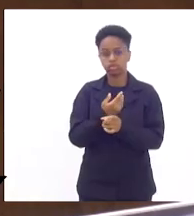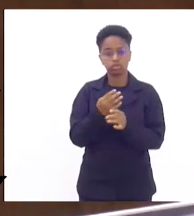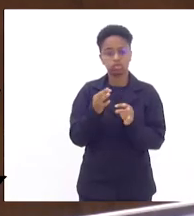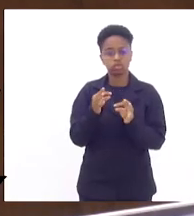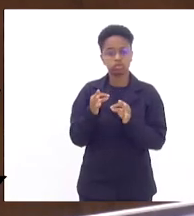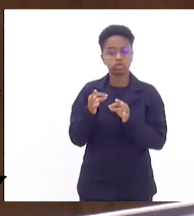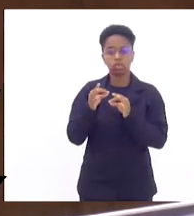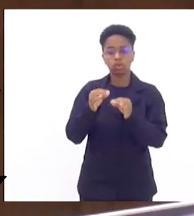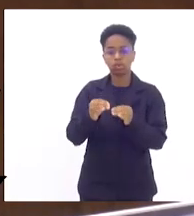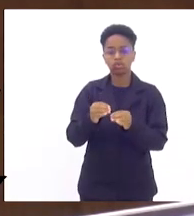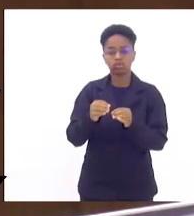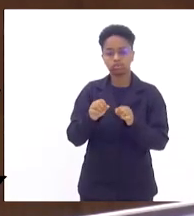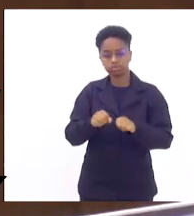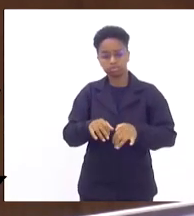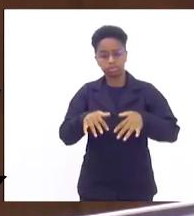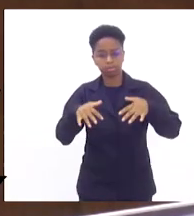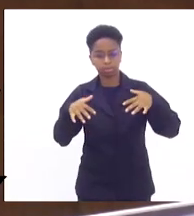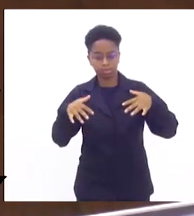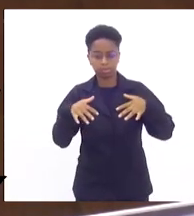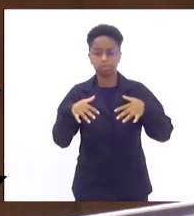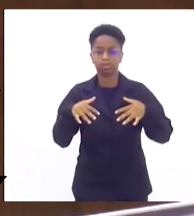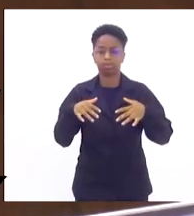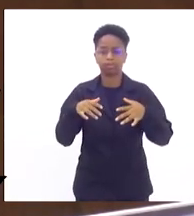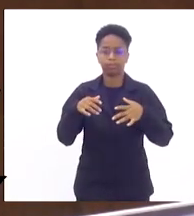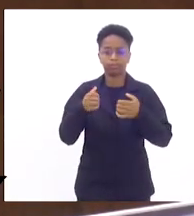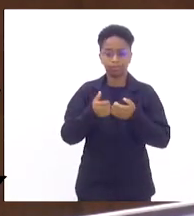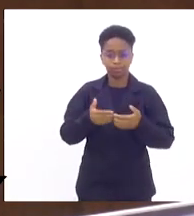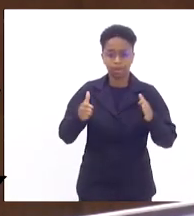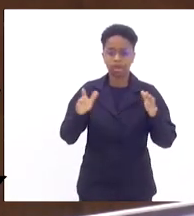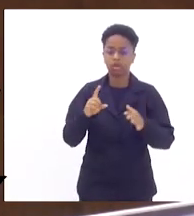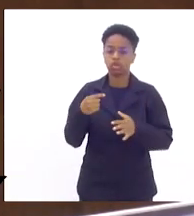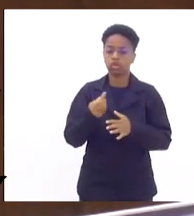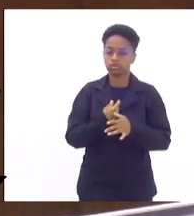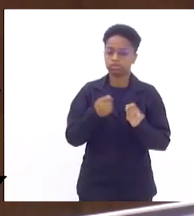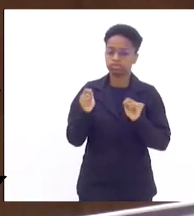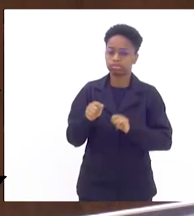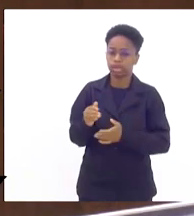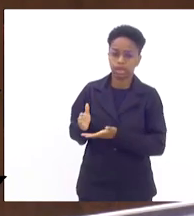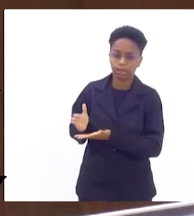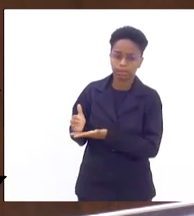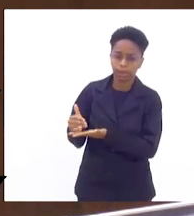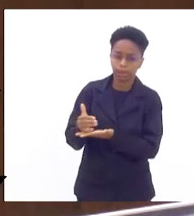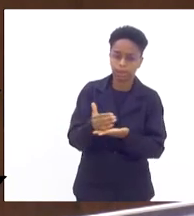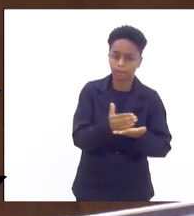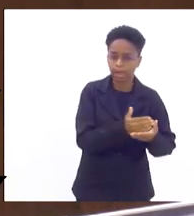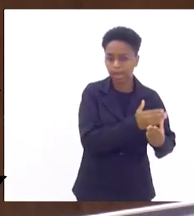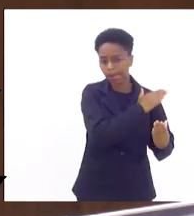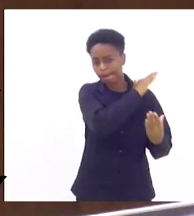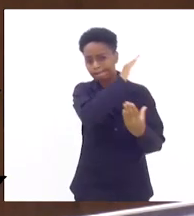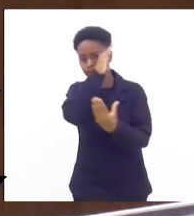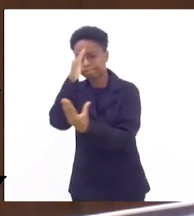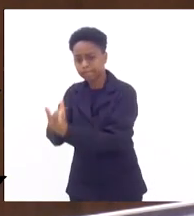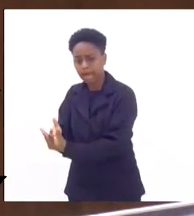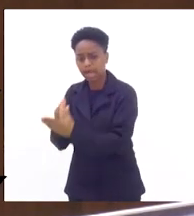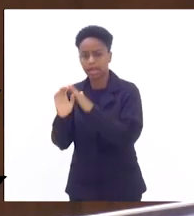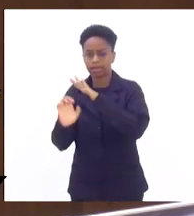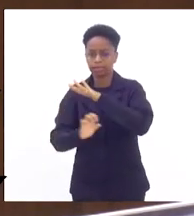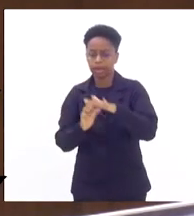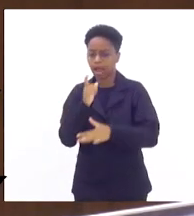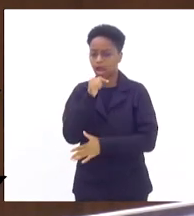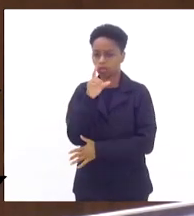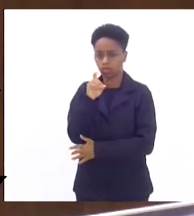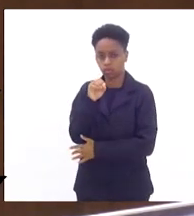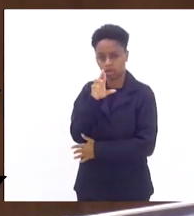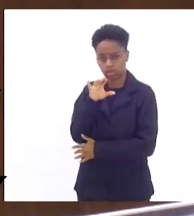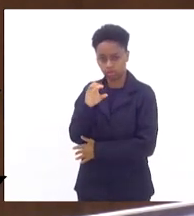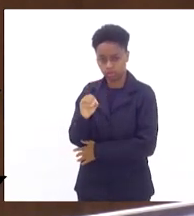todas as audiências públicas, para poder juntar argumentos e poder ingressar com uma ação pesada contra a Águas do Rio. E volto a dizer, infelizmente